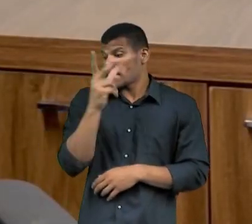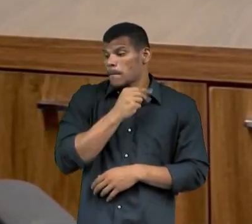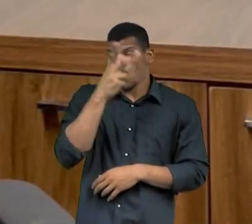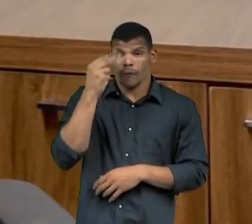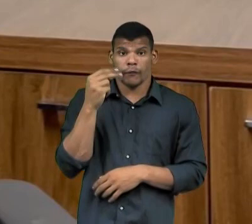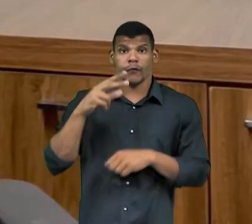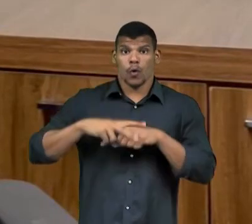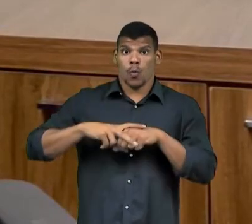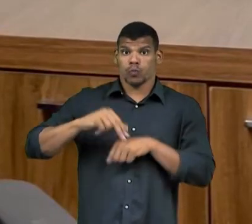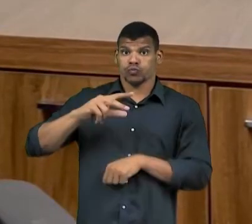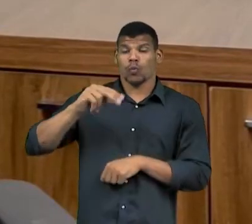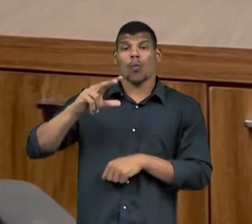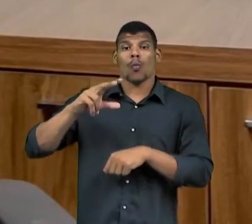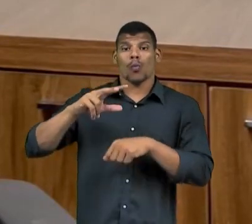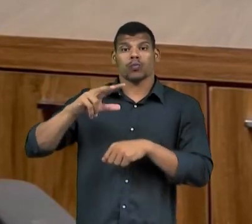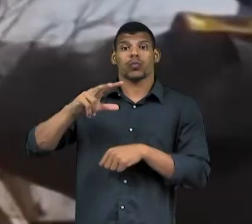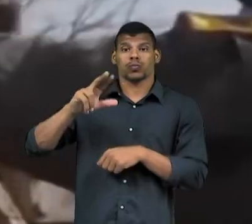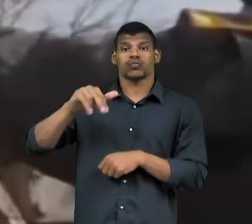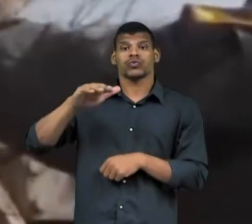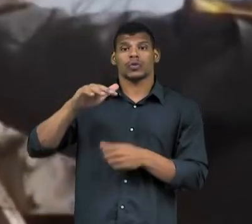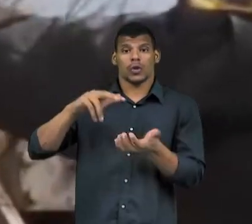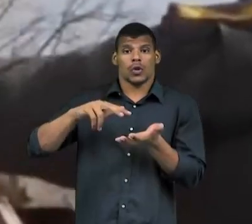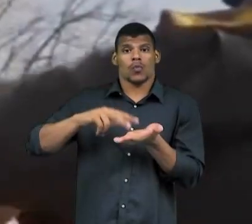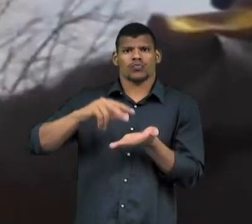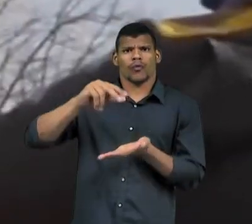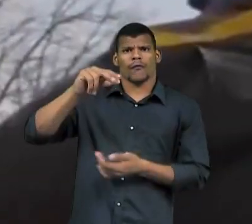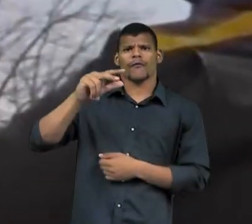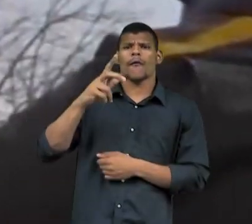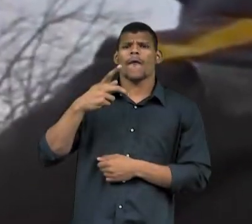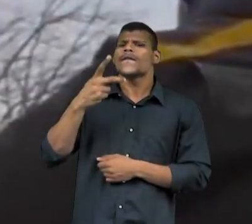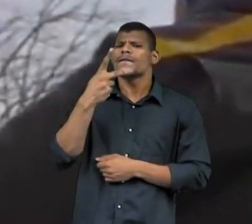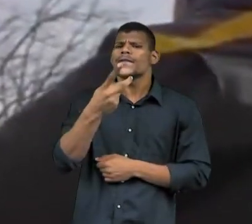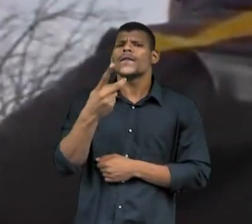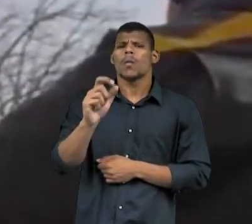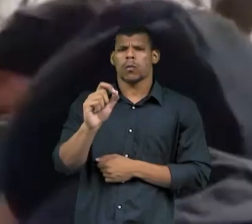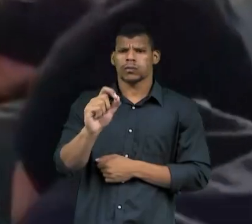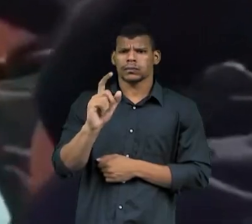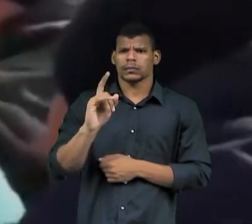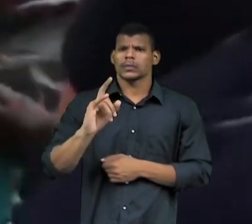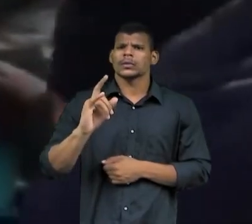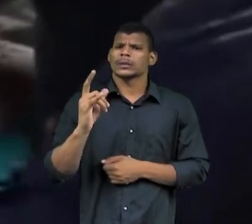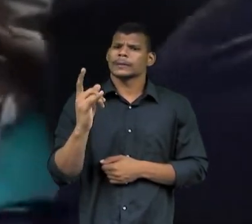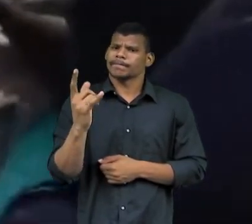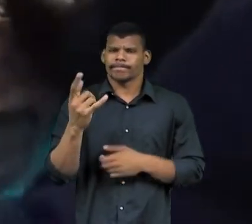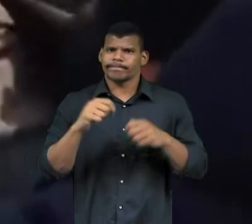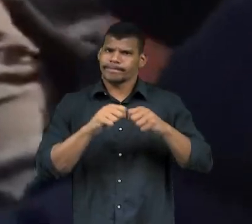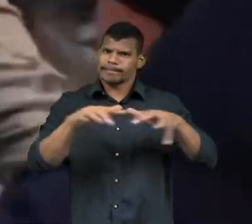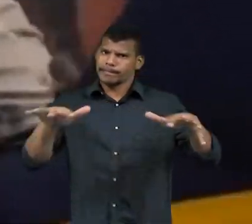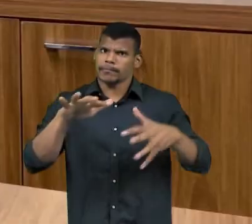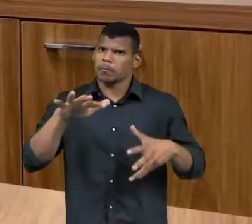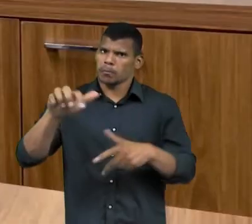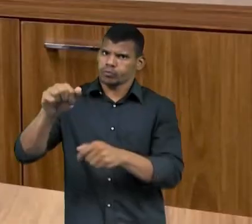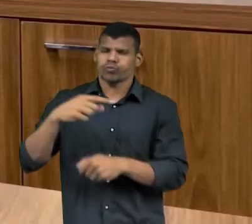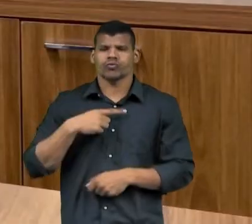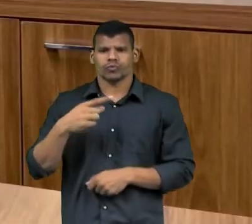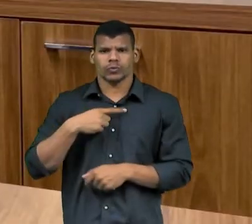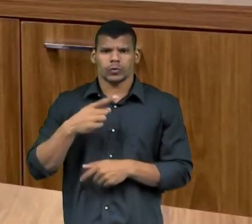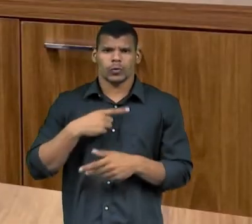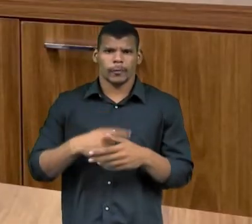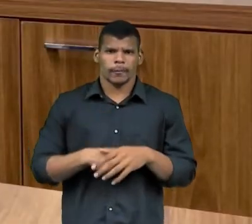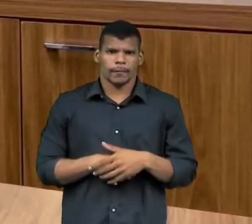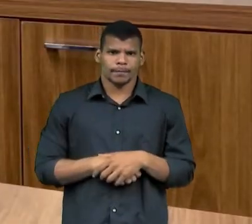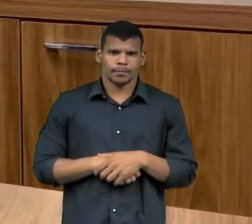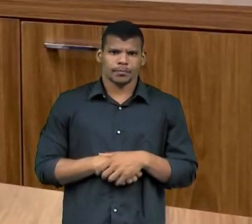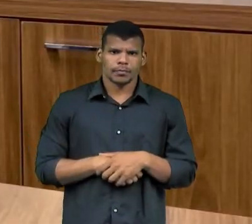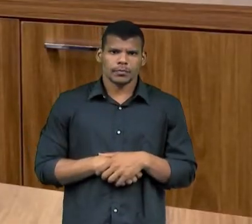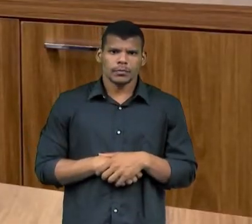Fortaleza, Gina Pompeu, destaca que as repercussões mundiais desta guerra já estão sendo enormes. As repercussões